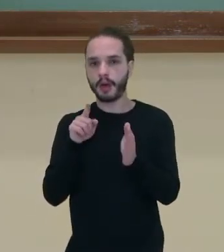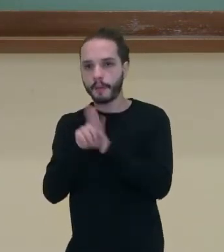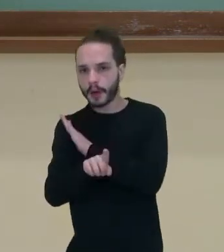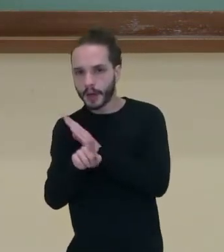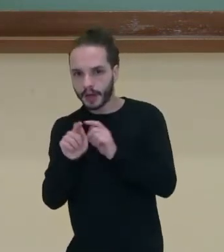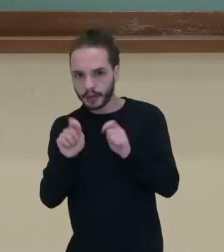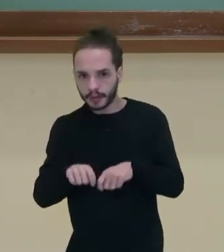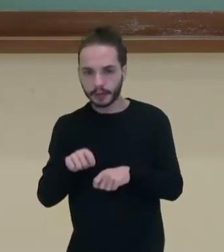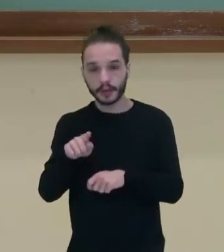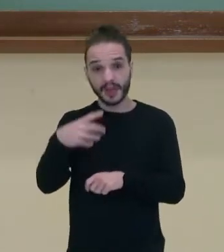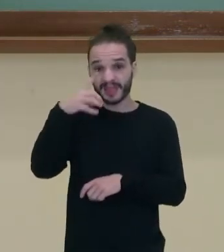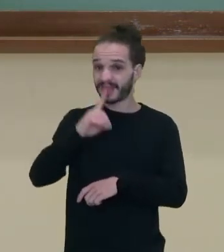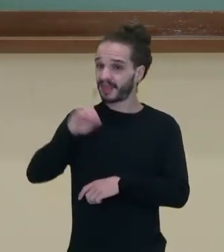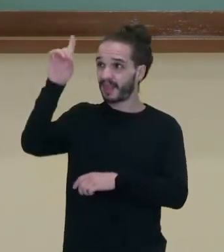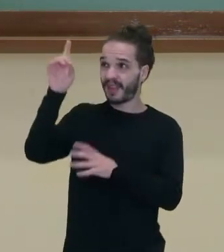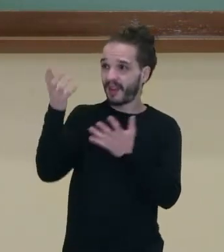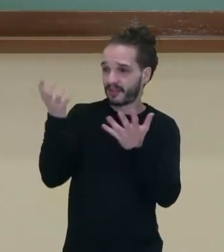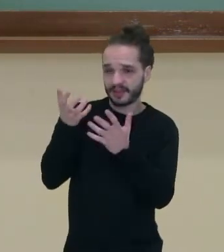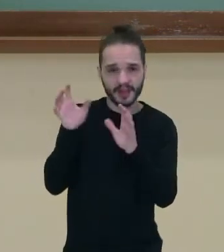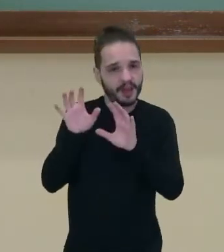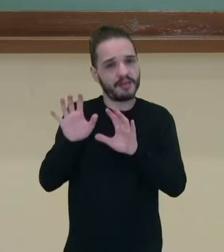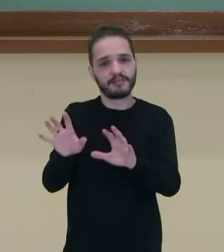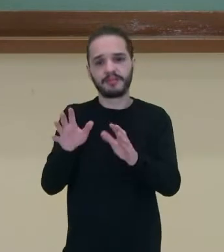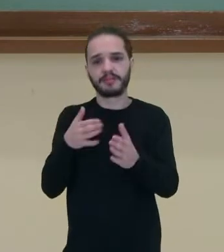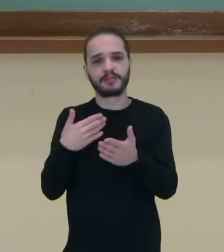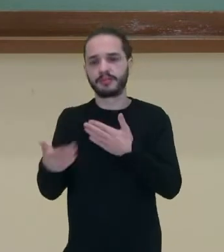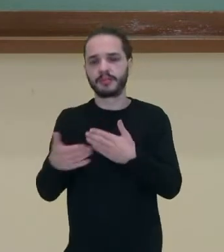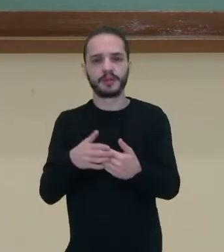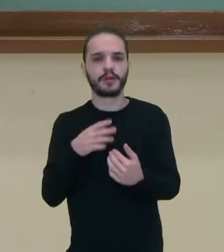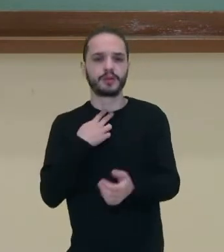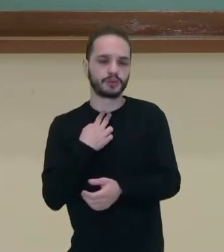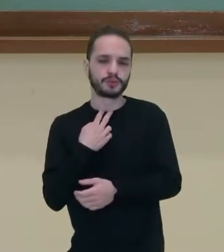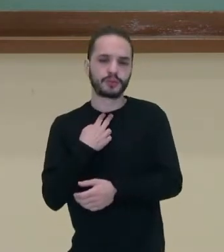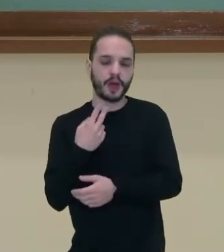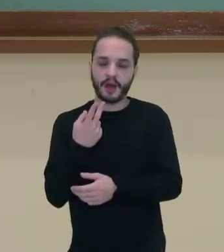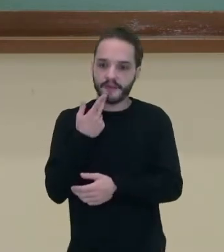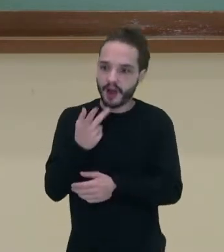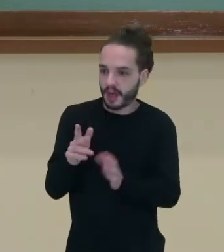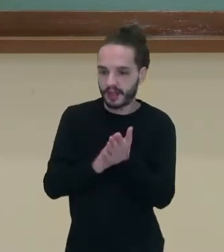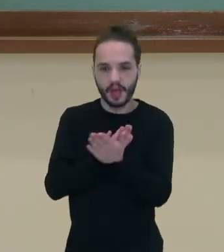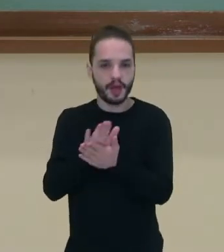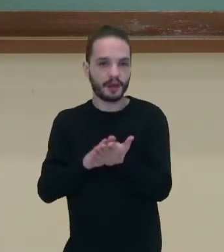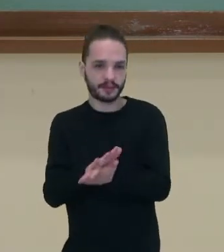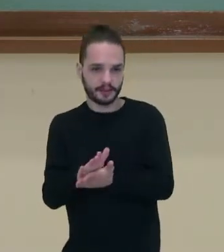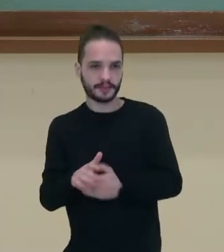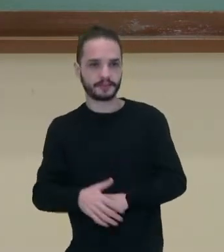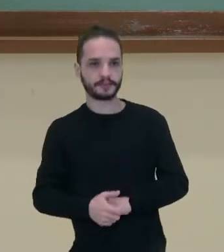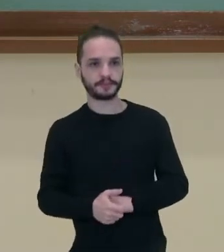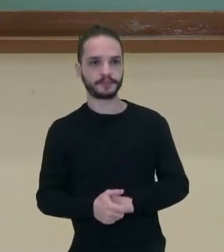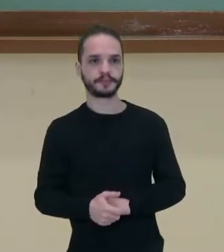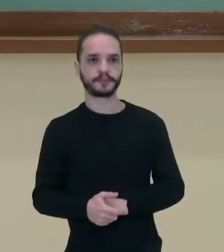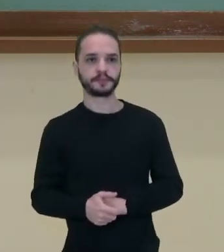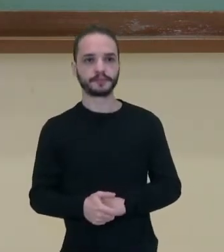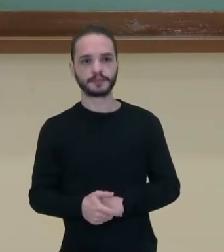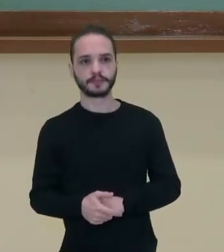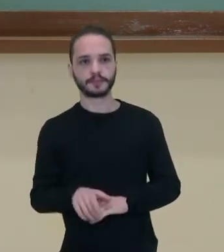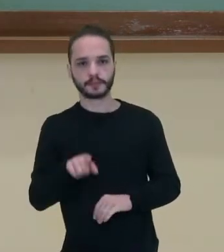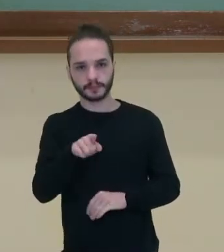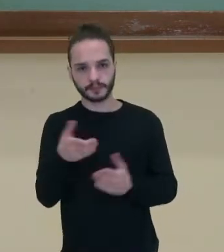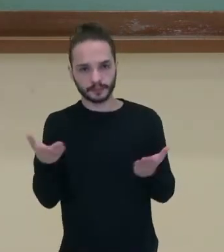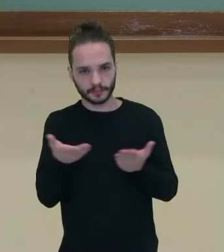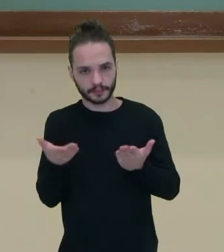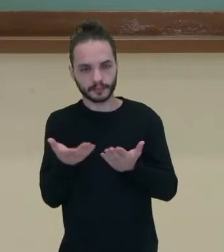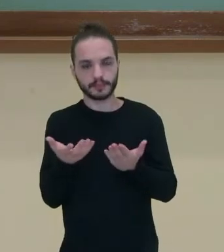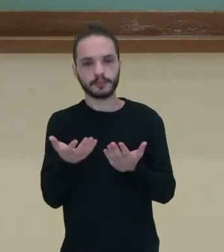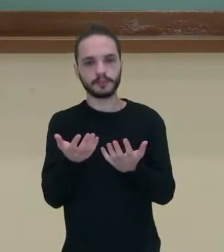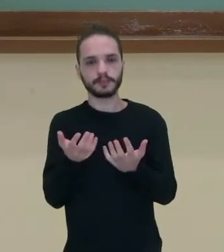que Deus quis daquele jeito, não tem como questionar aquele poder, certo? Gente, agora eu quero que vocês analisem com o professor